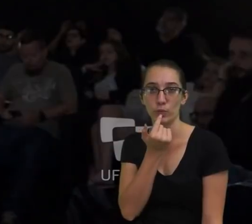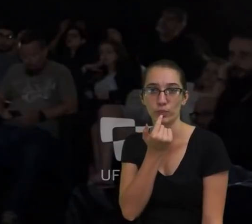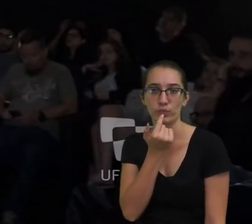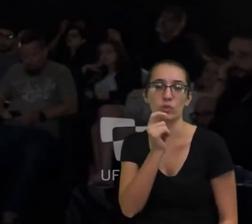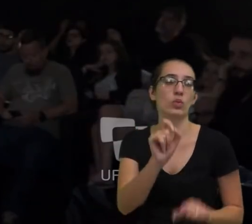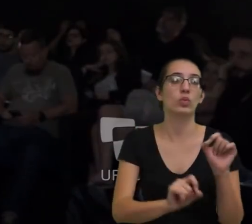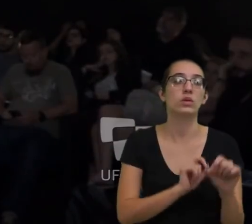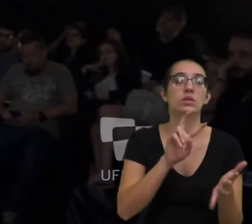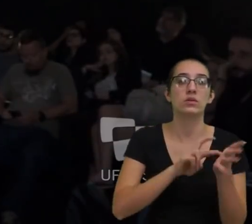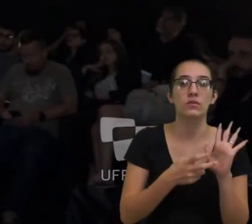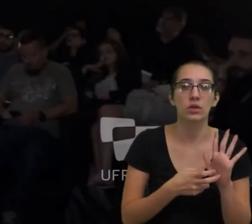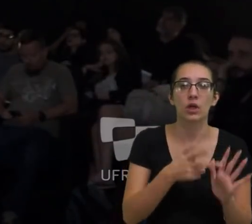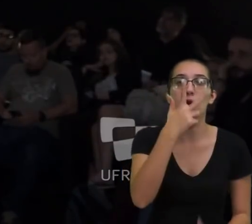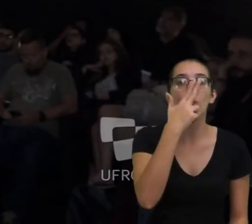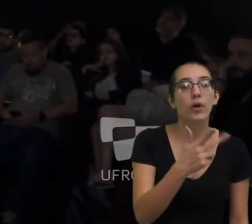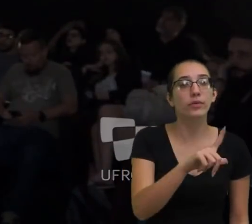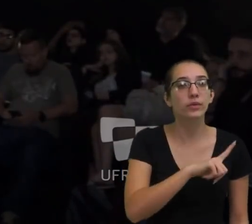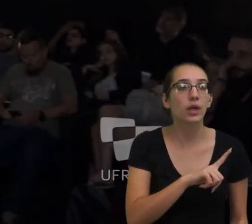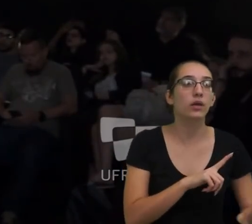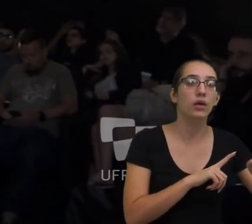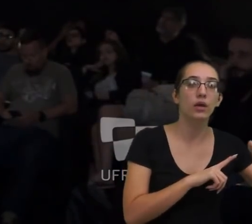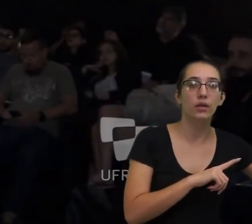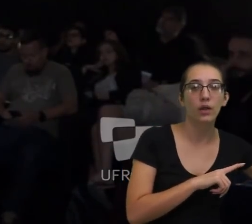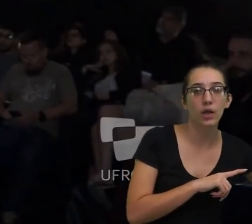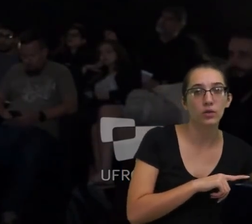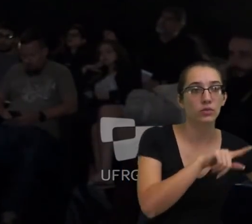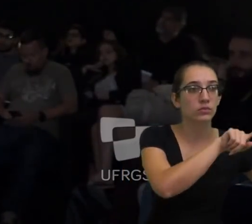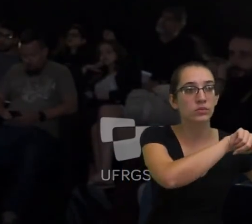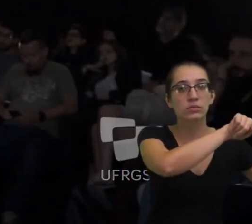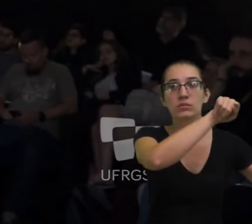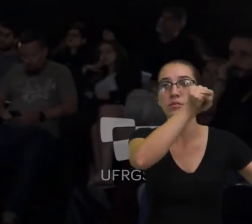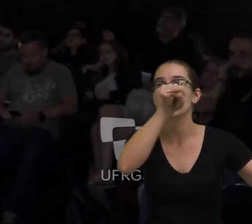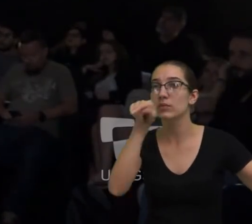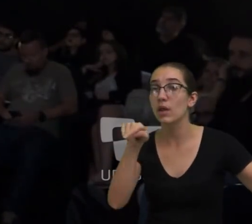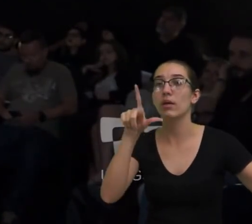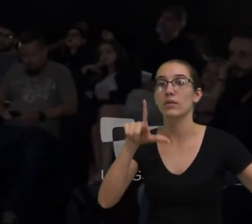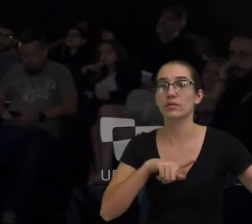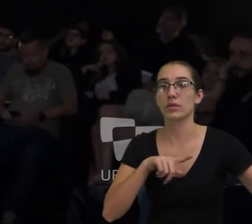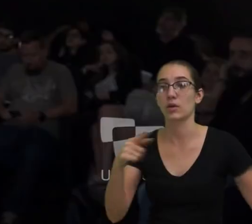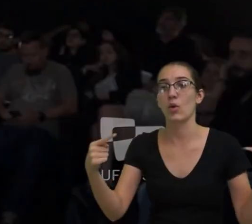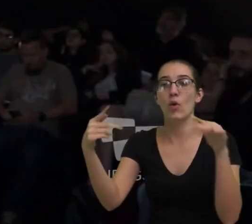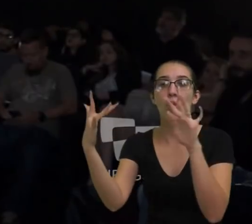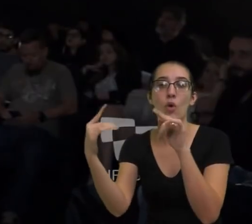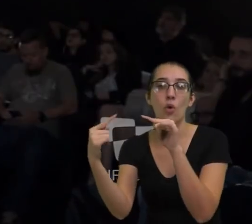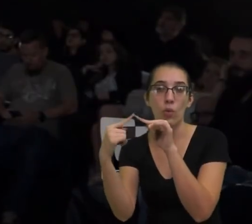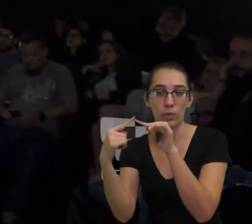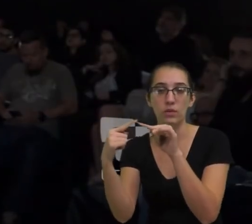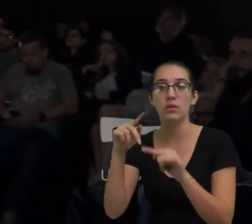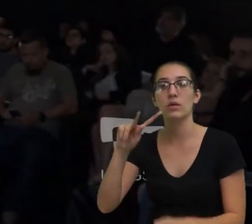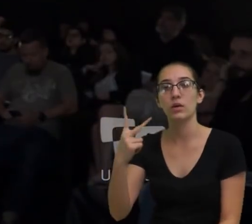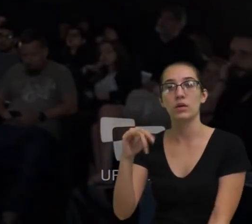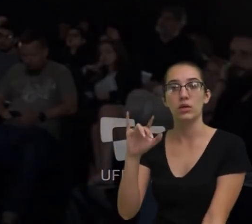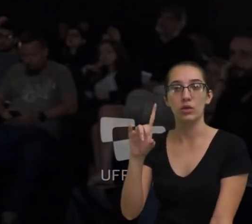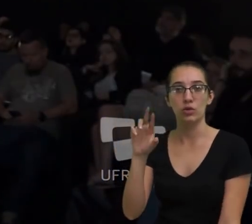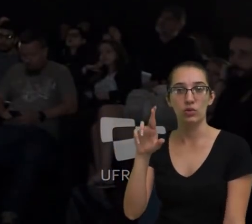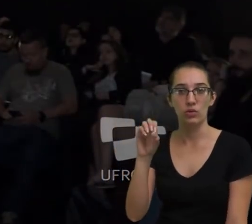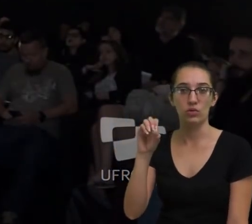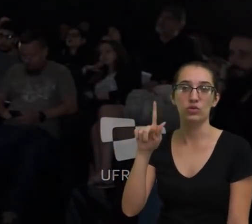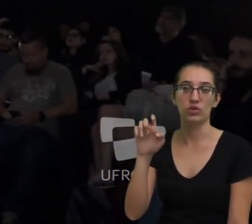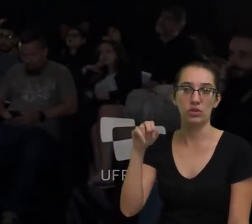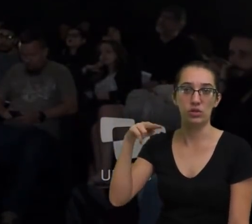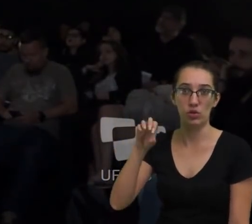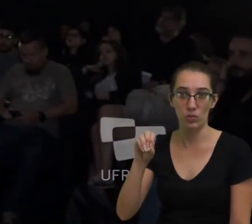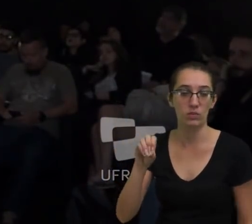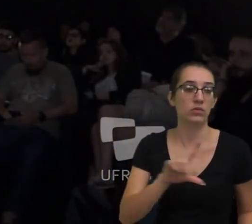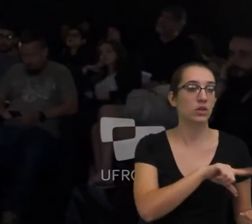está excitado. Ele não está no nível fundamental do meu átomo. Ele está no nível 3. E aí ele vai